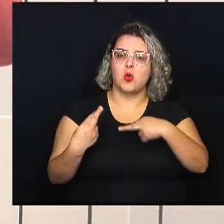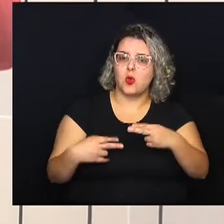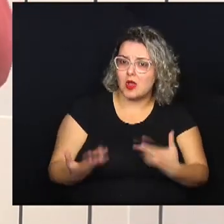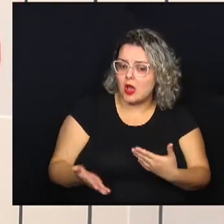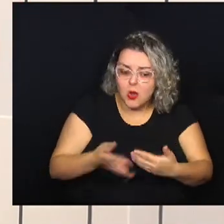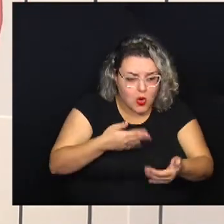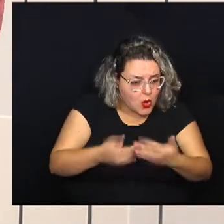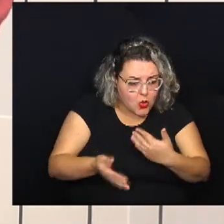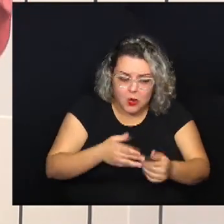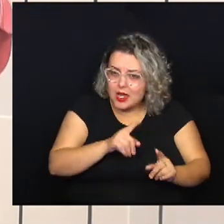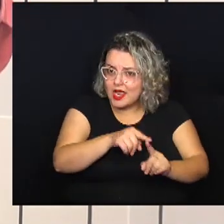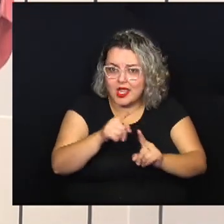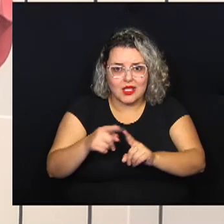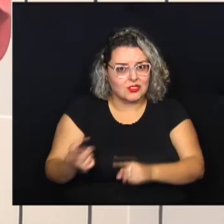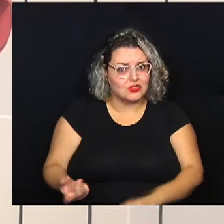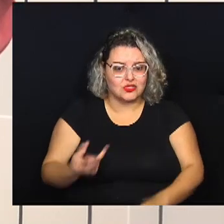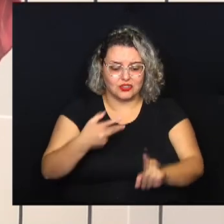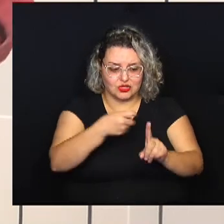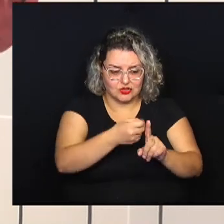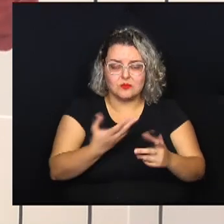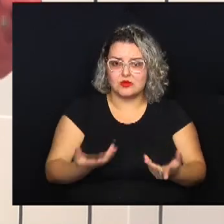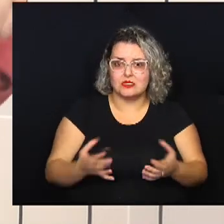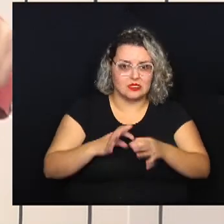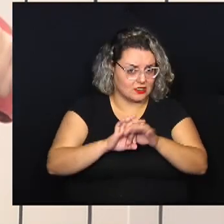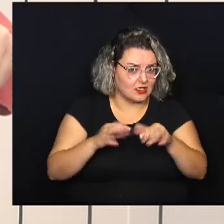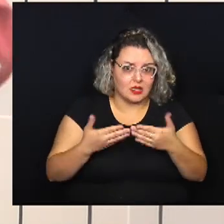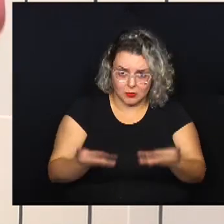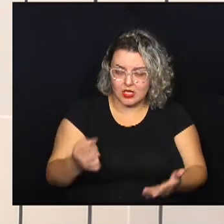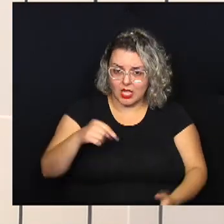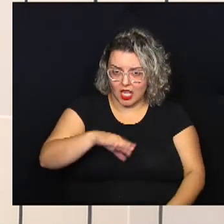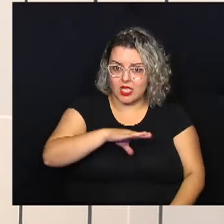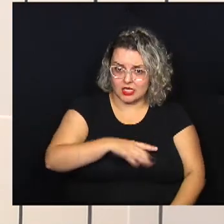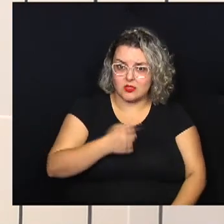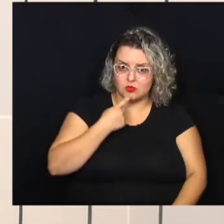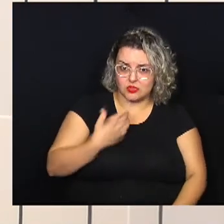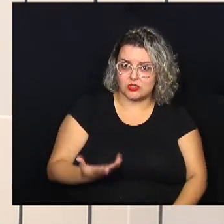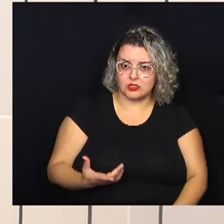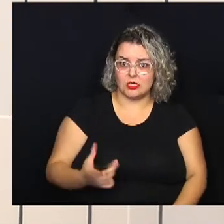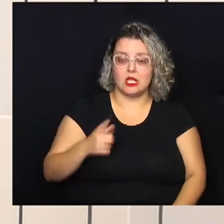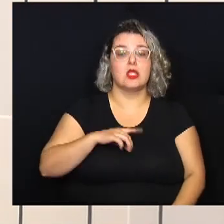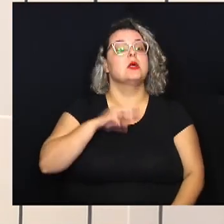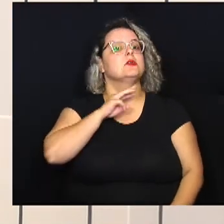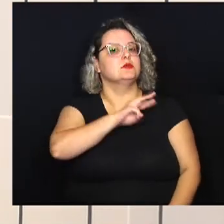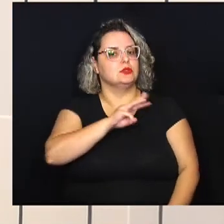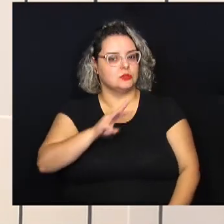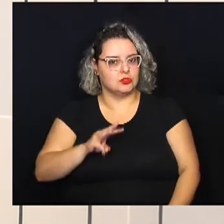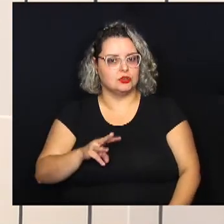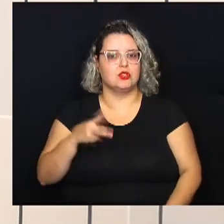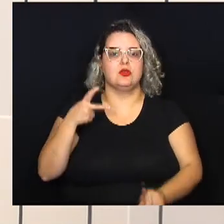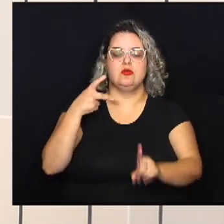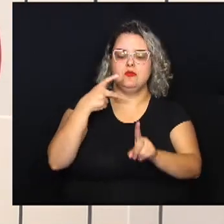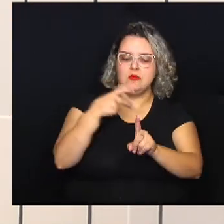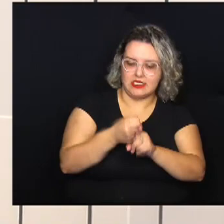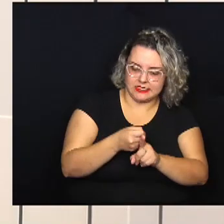qualquer tipo de vacina que está sendo disponibilizada aqui no município? Existe um site,